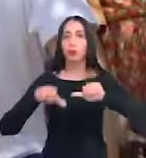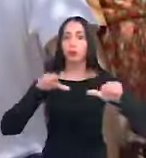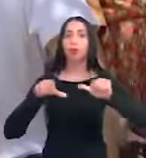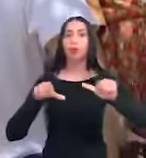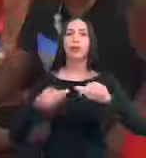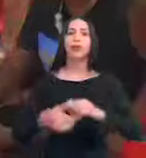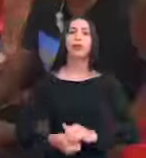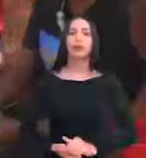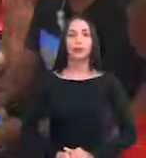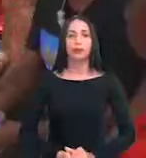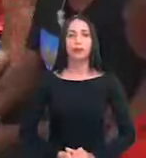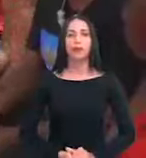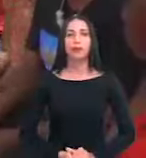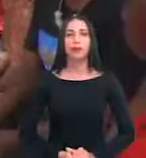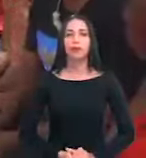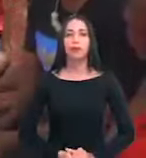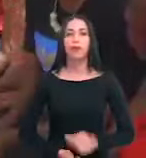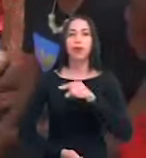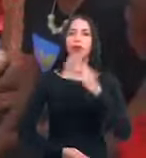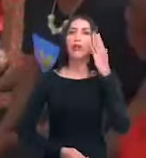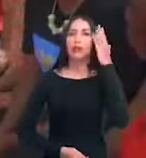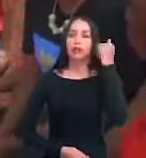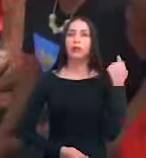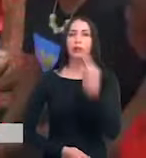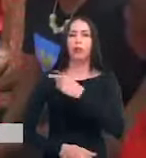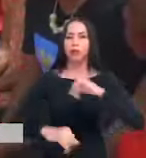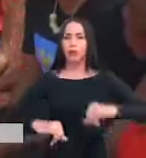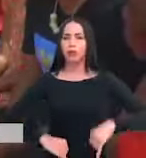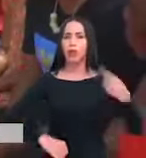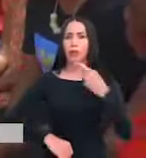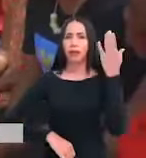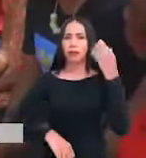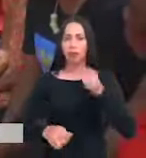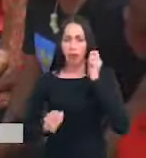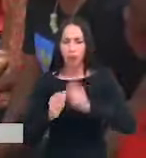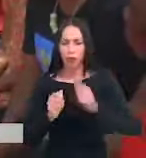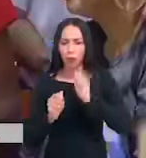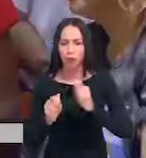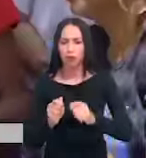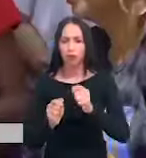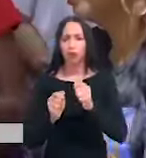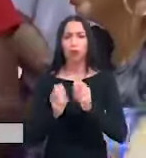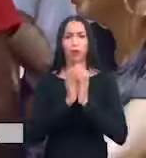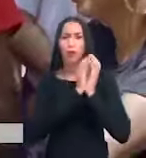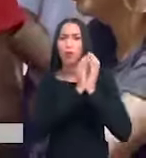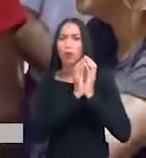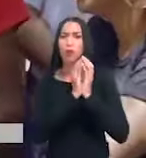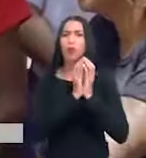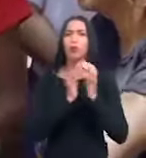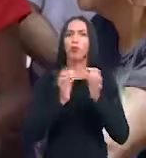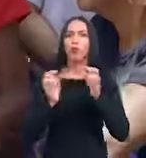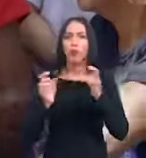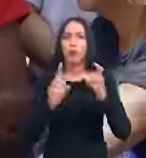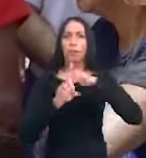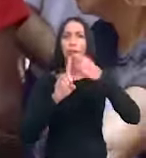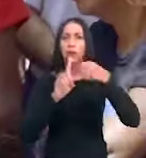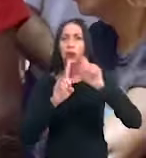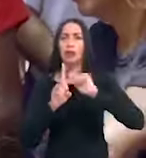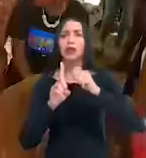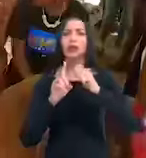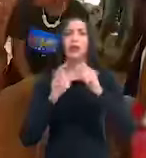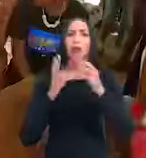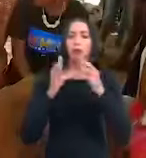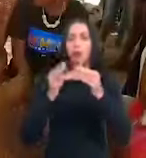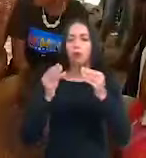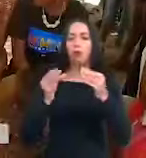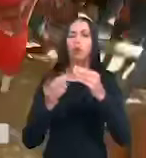com esse trabalho. Vocês escolheram todo o nosso sofrimento, nós vivíamos quebrando o coco, vendendo a banana verde, vendendo algodão,